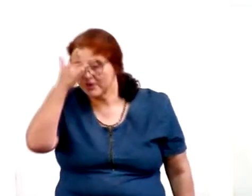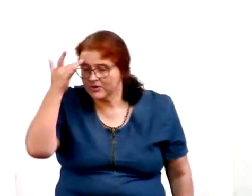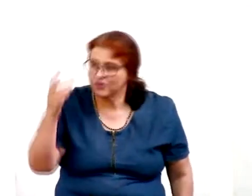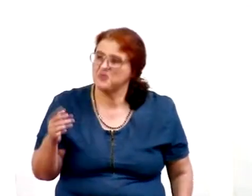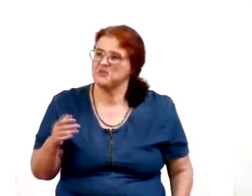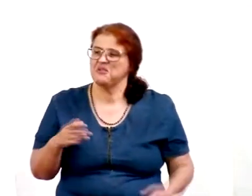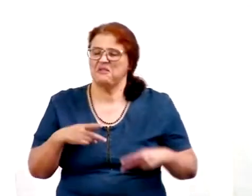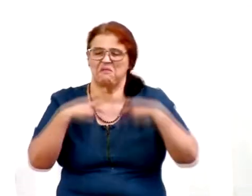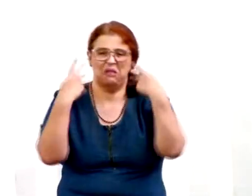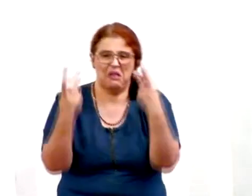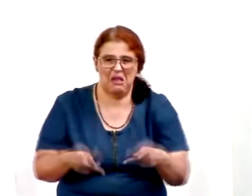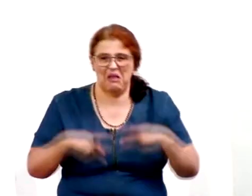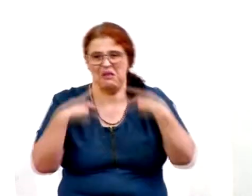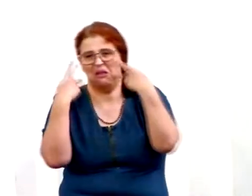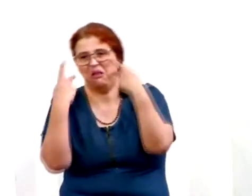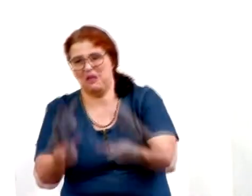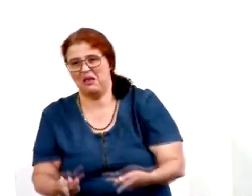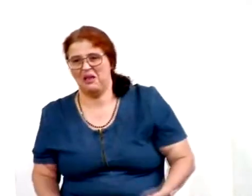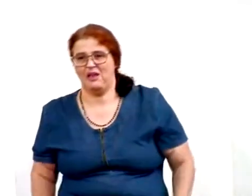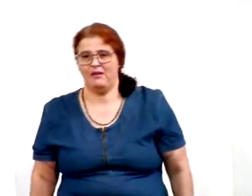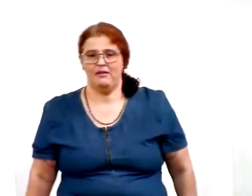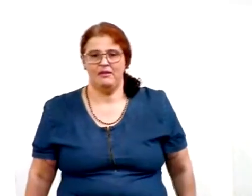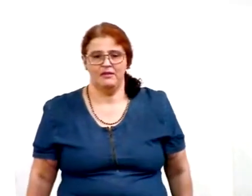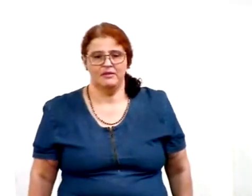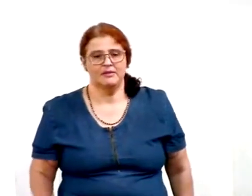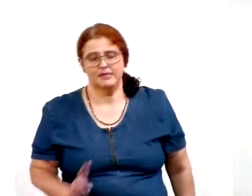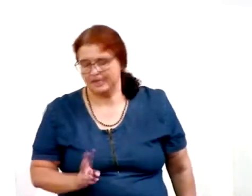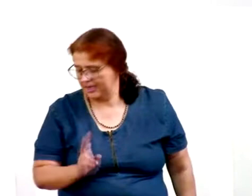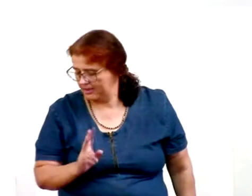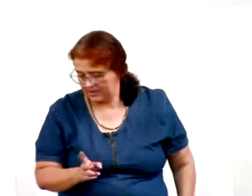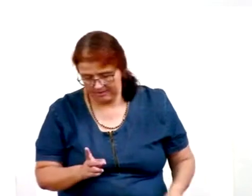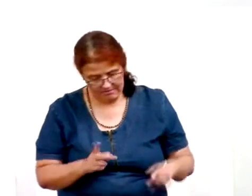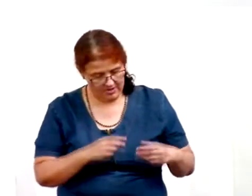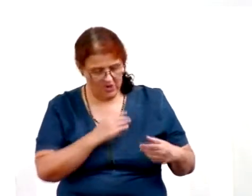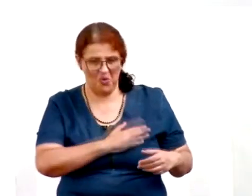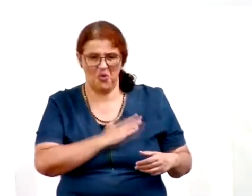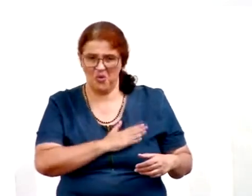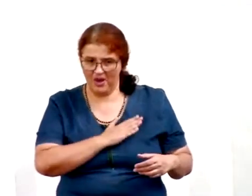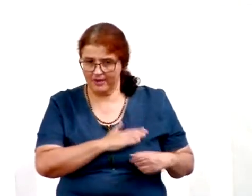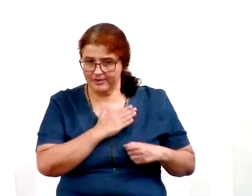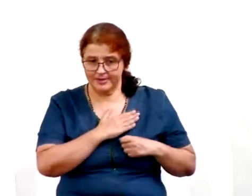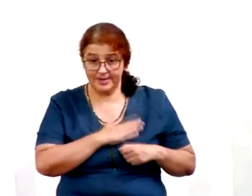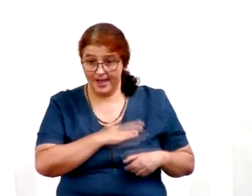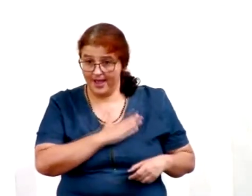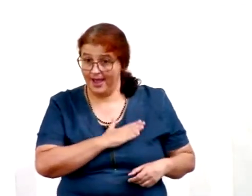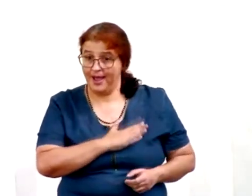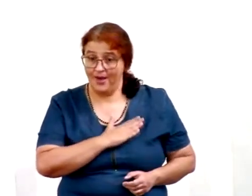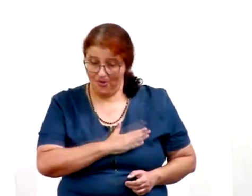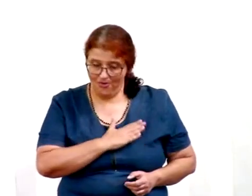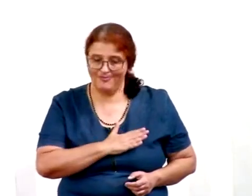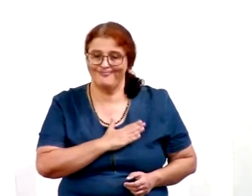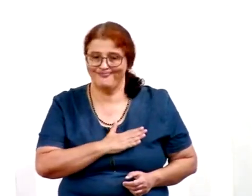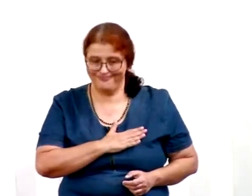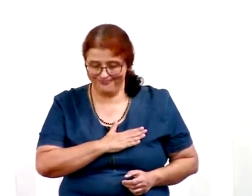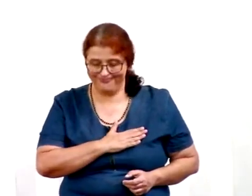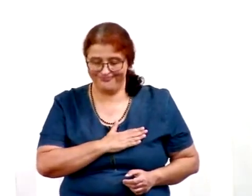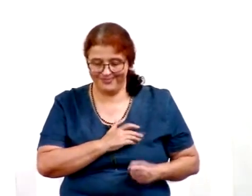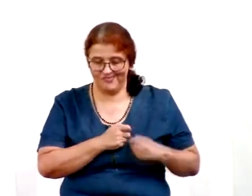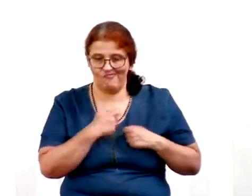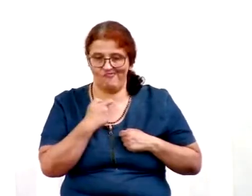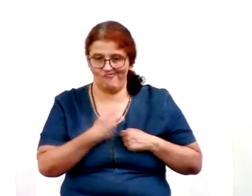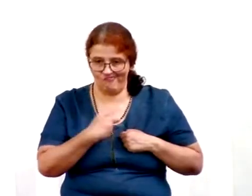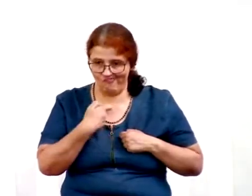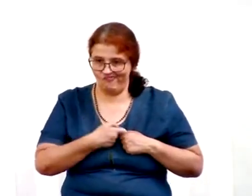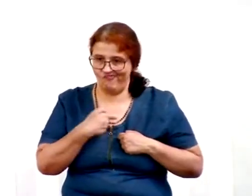se satisfaziam. O coração deles estava bem evidente diante de Deus.